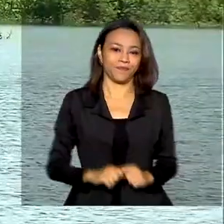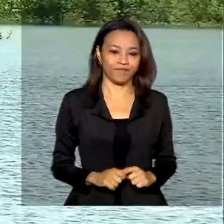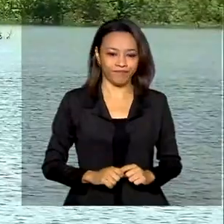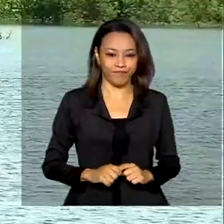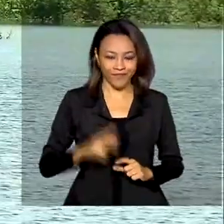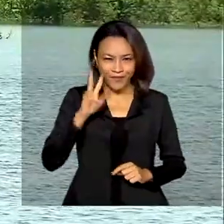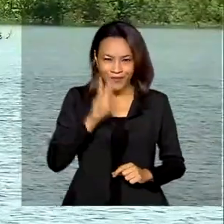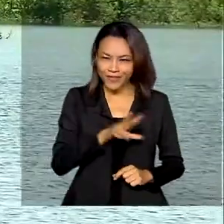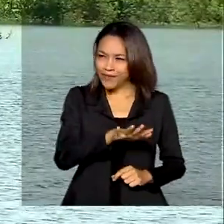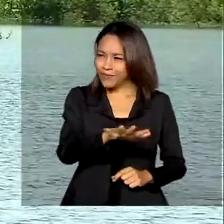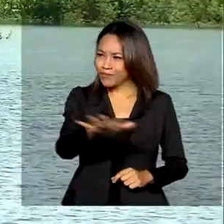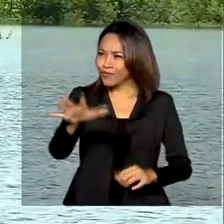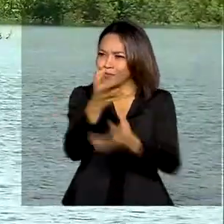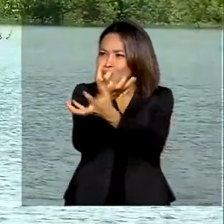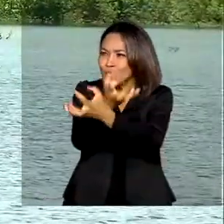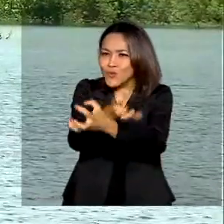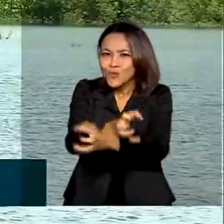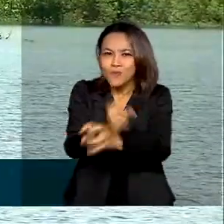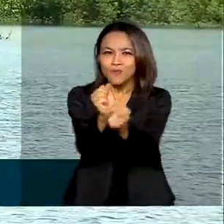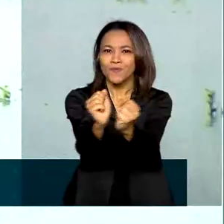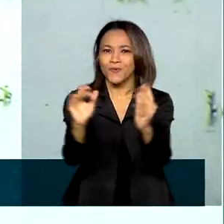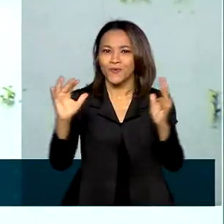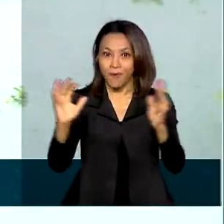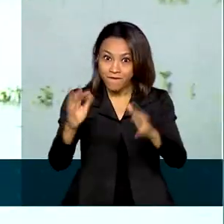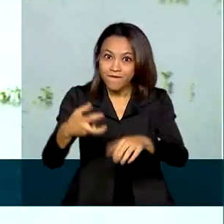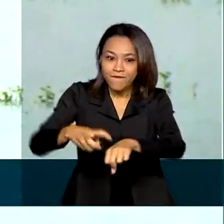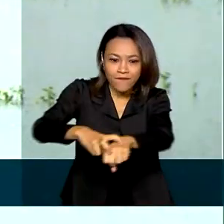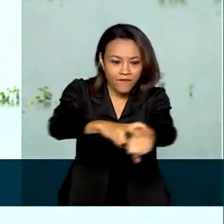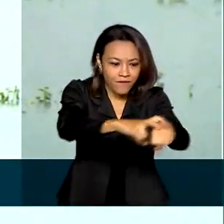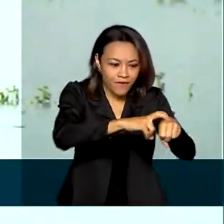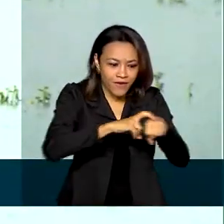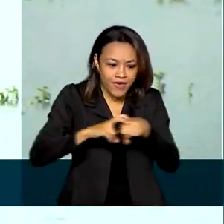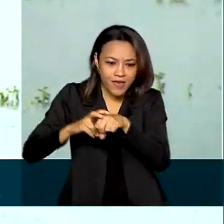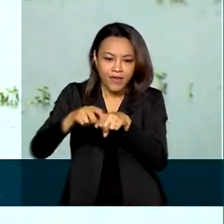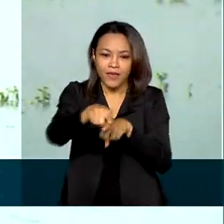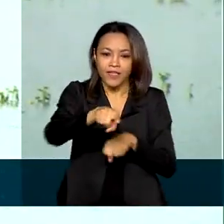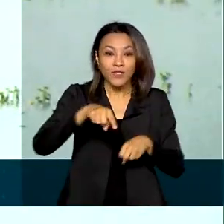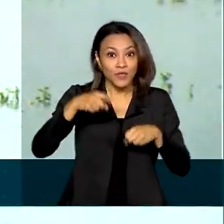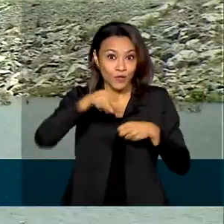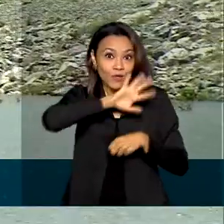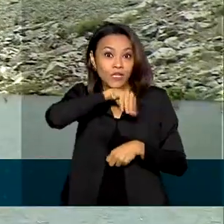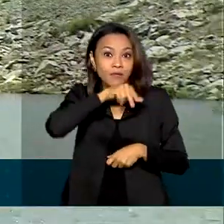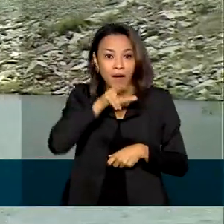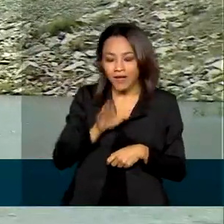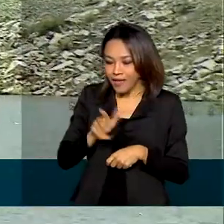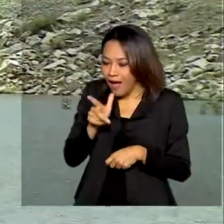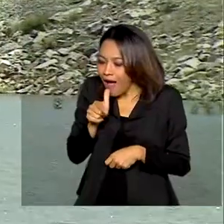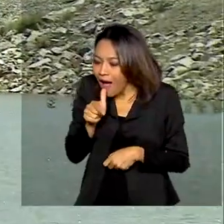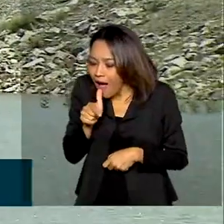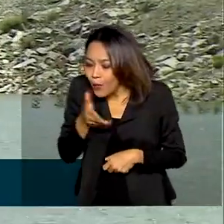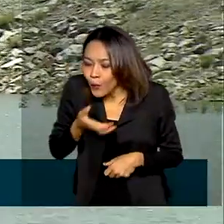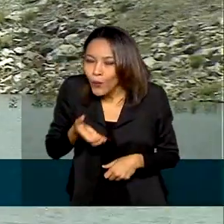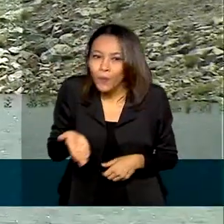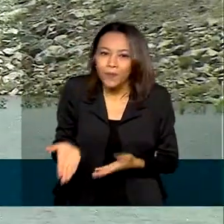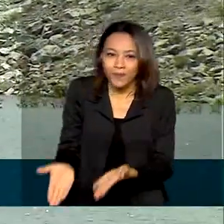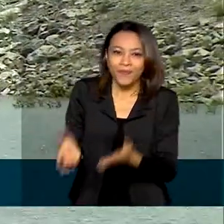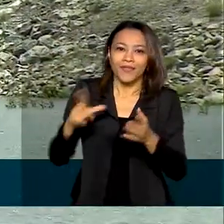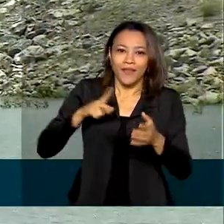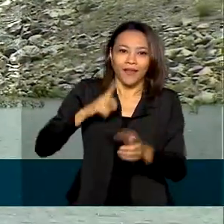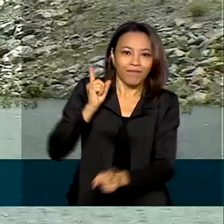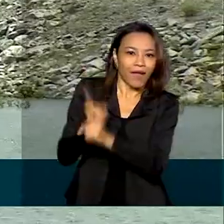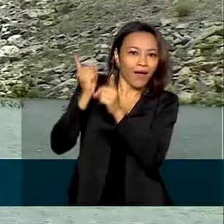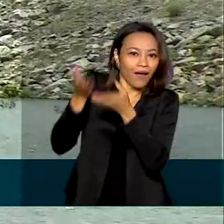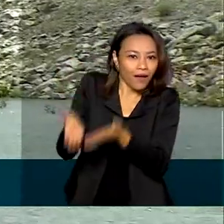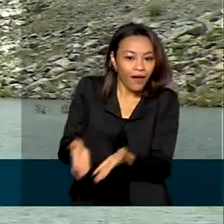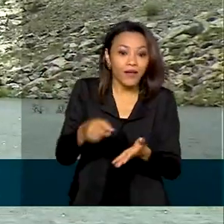e a paisagem do Sertão assumiu um tom mais Verde os animais já sabem onde matar a sede aos poucos o povo do Sertão